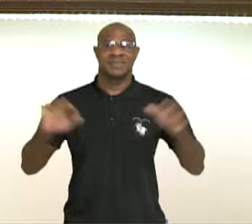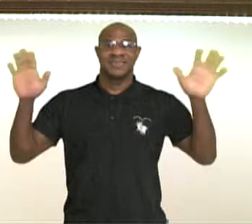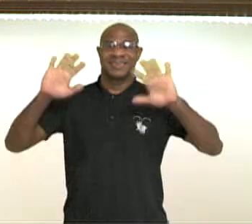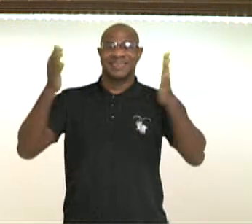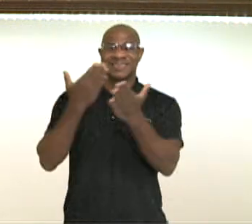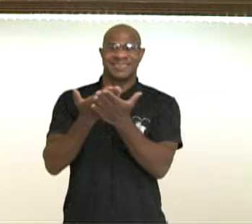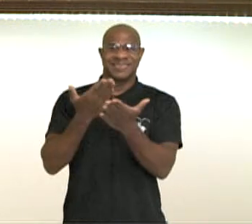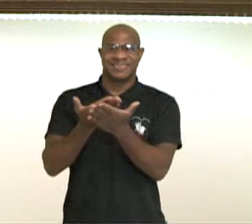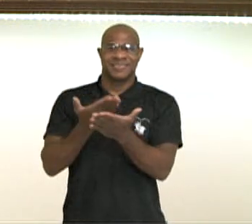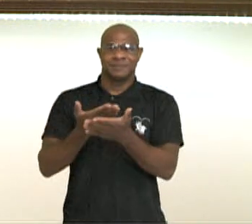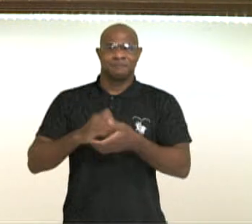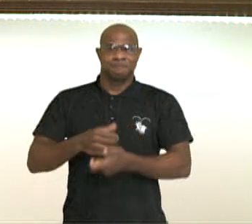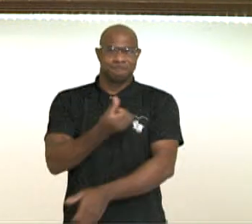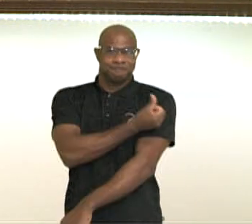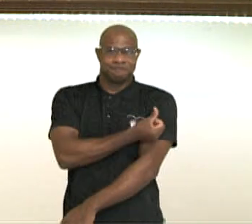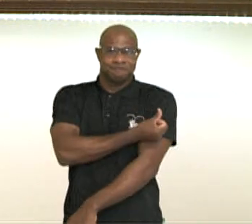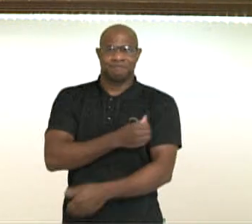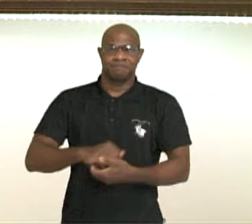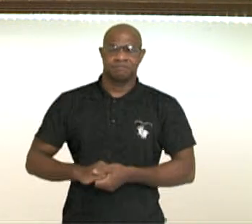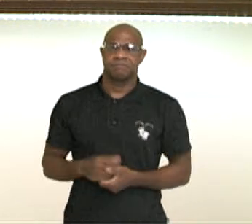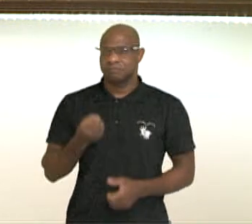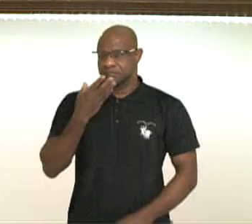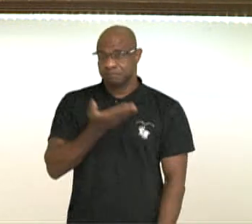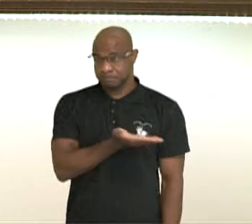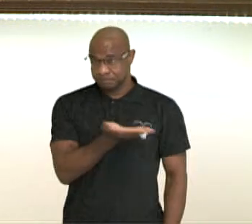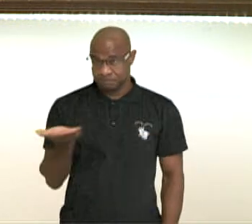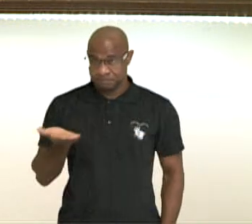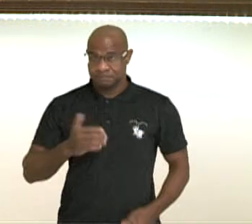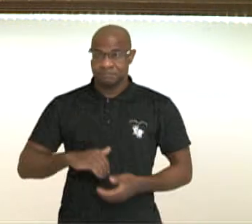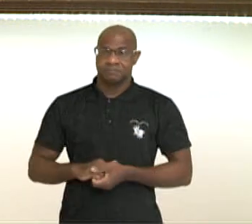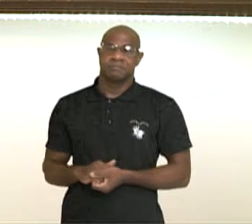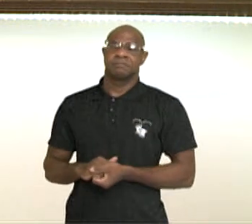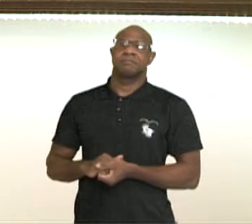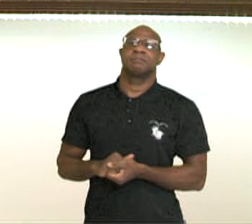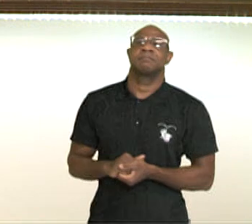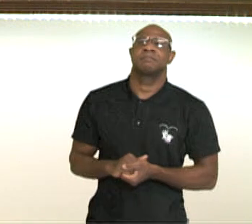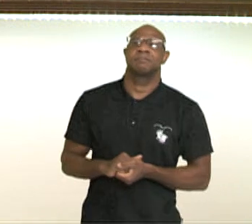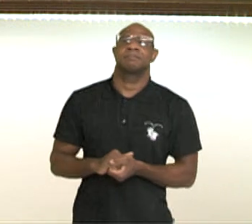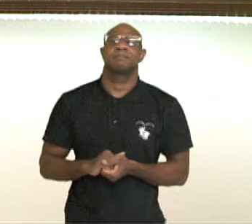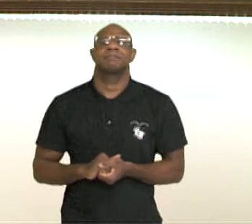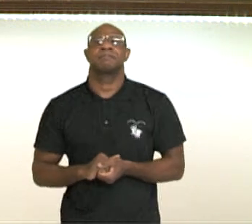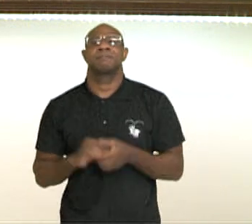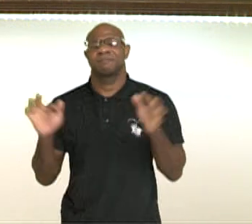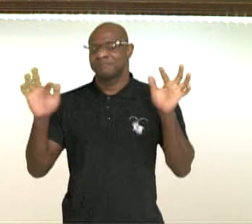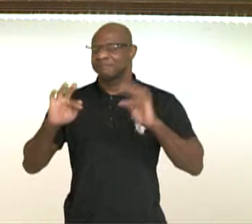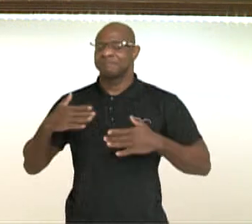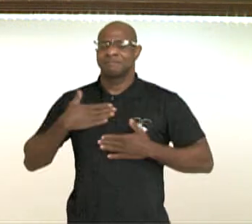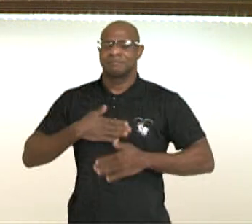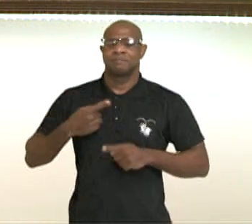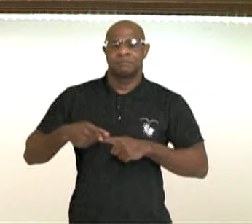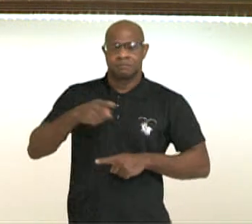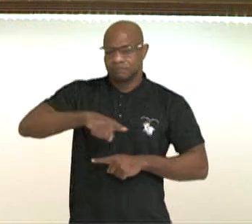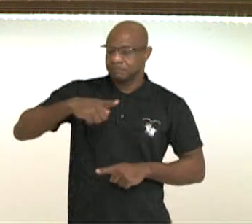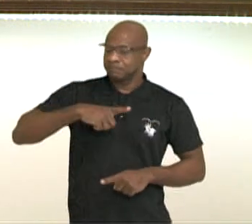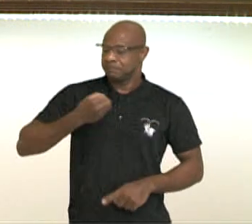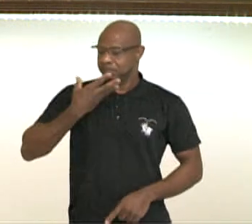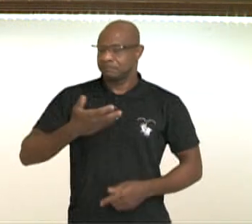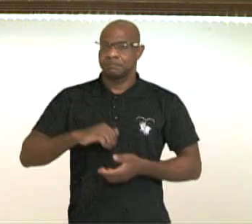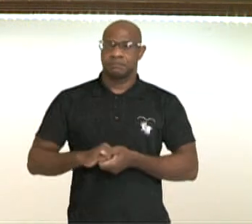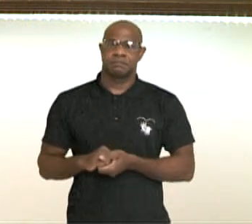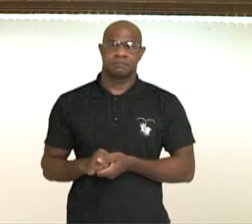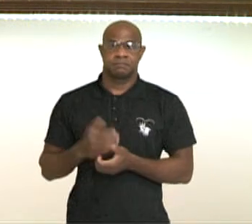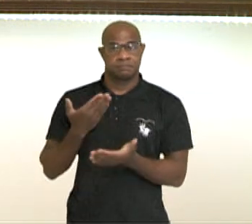Olá, estudantes do 6º ano, tudo bem com vocês? Que bom, fico muito feliz que vocês estão bem. Vamos estudar